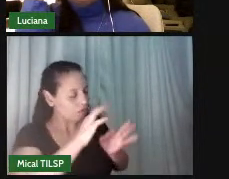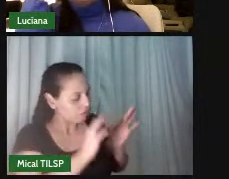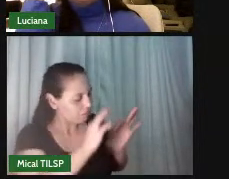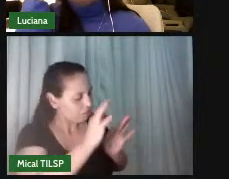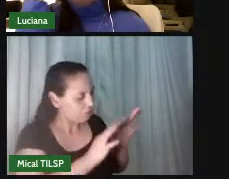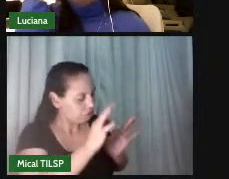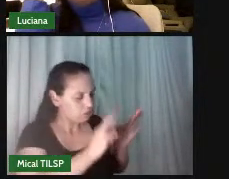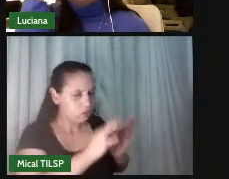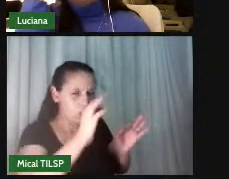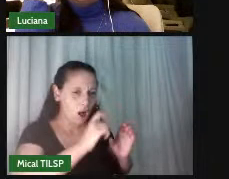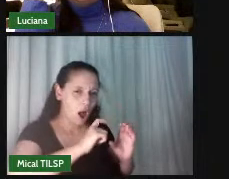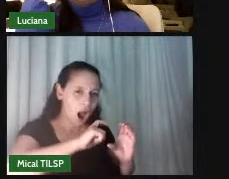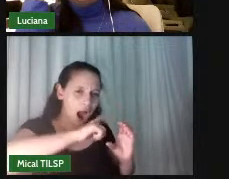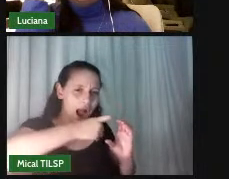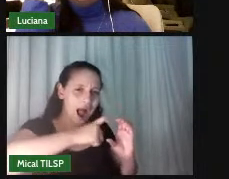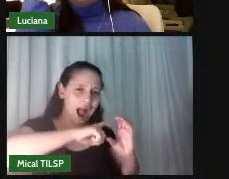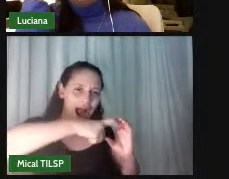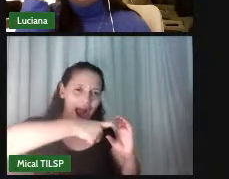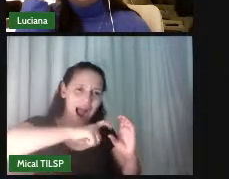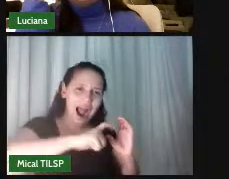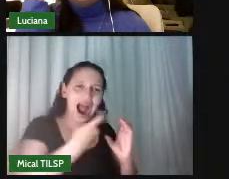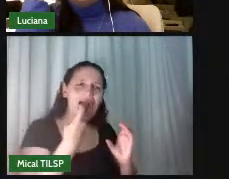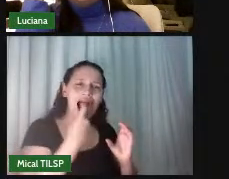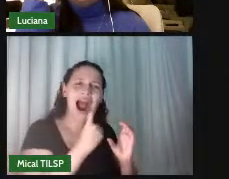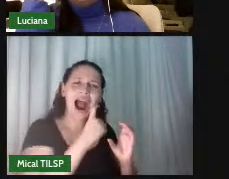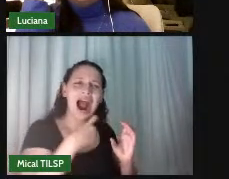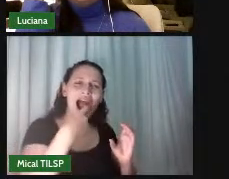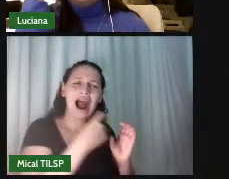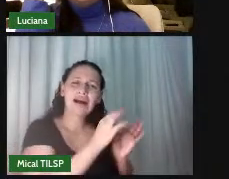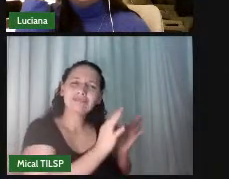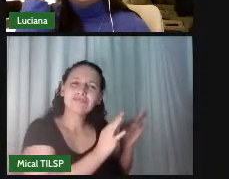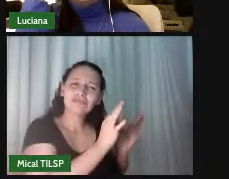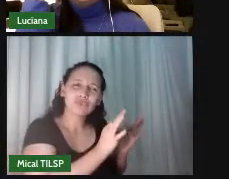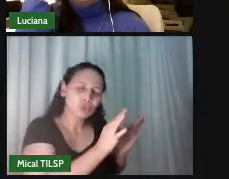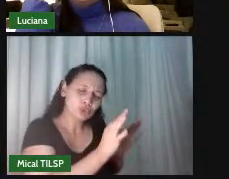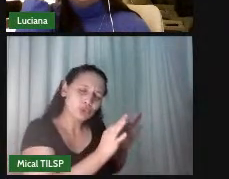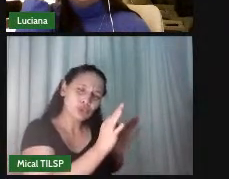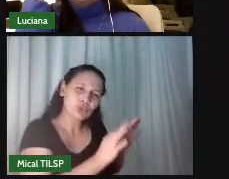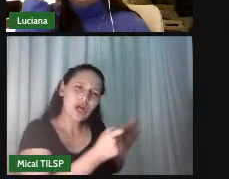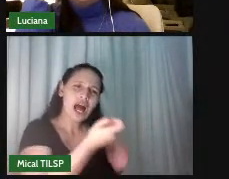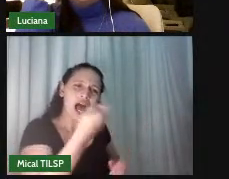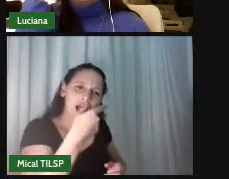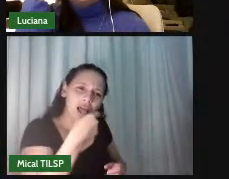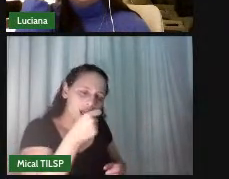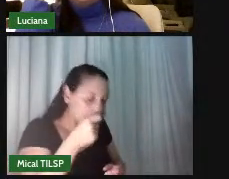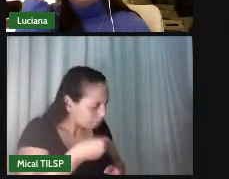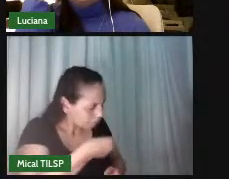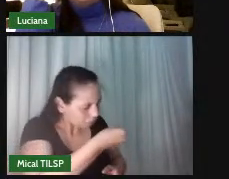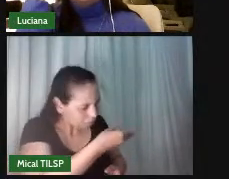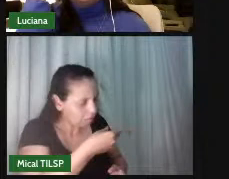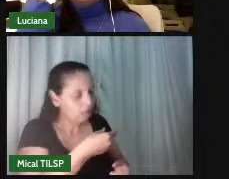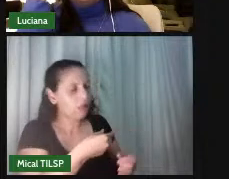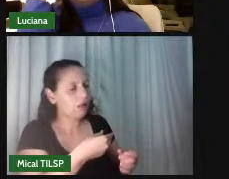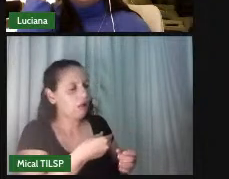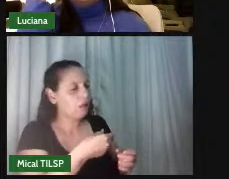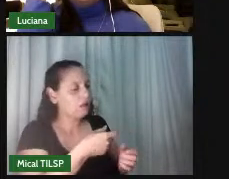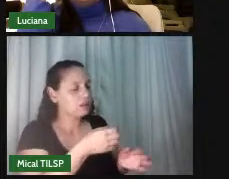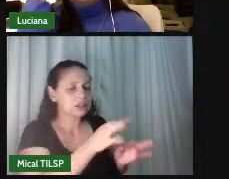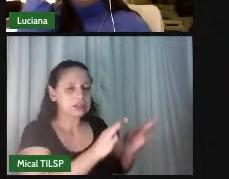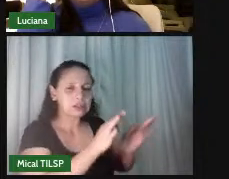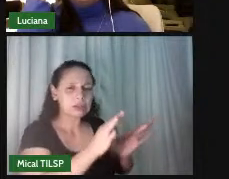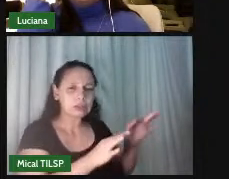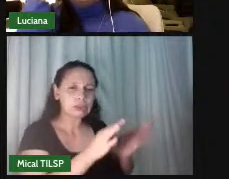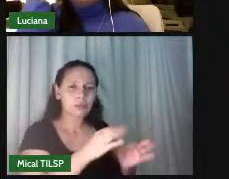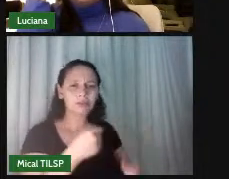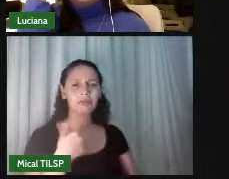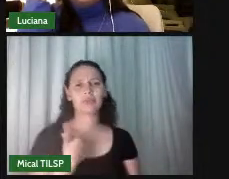coisa toda, mexia de um lado, mexia do outro, prescrevia remédio anti-inflamatório, analgésico, o cara